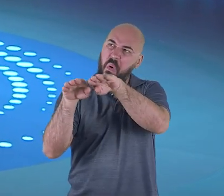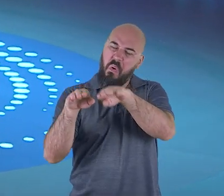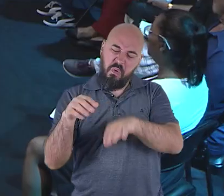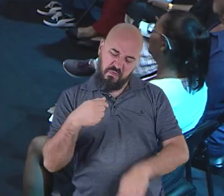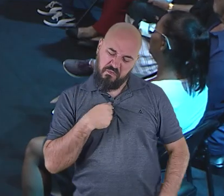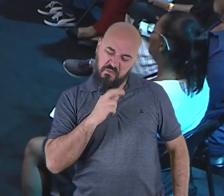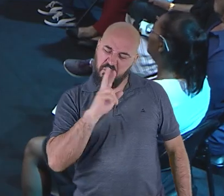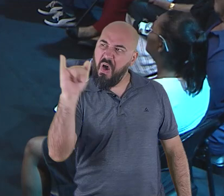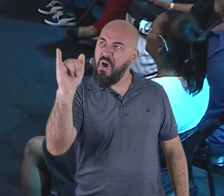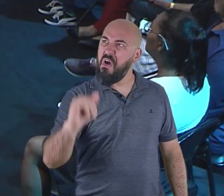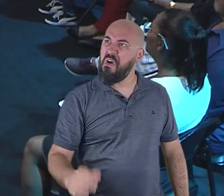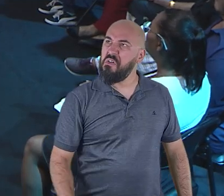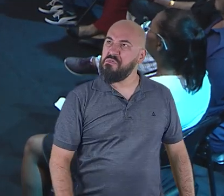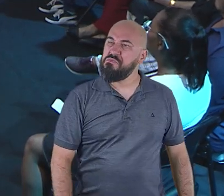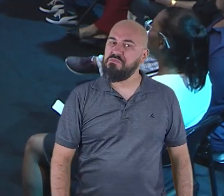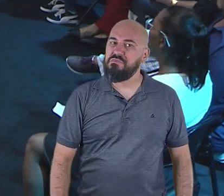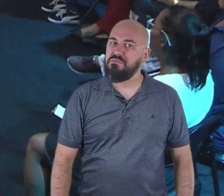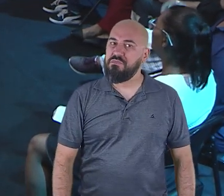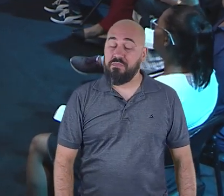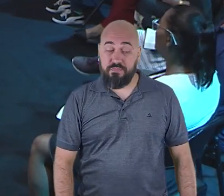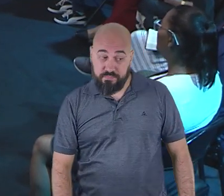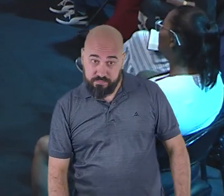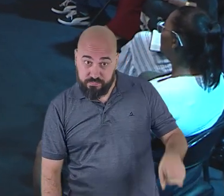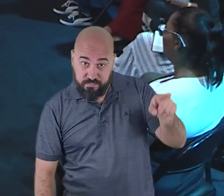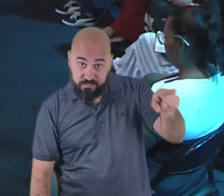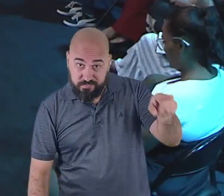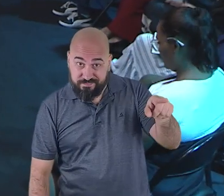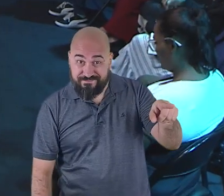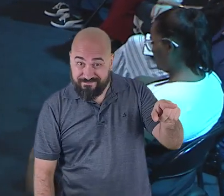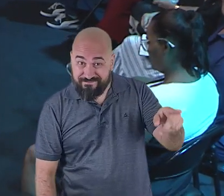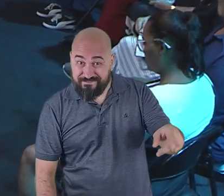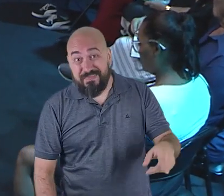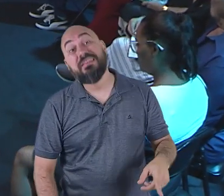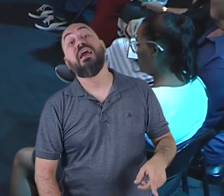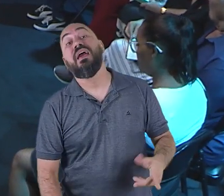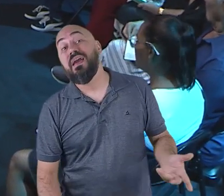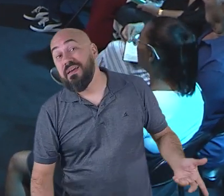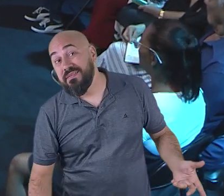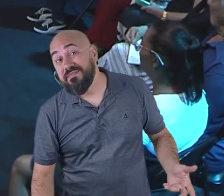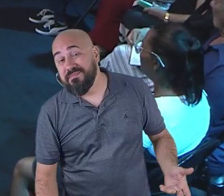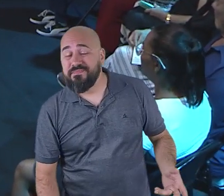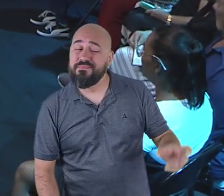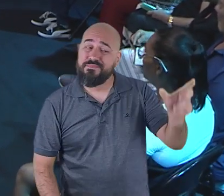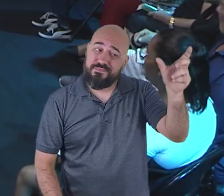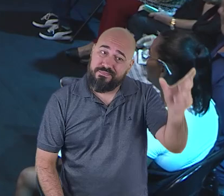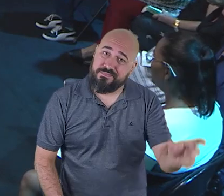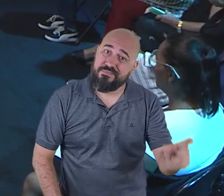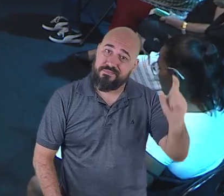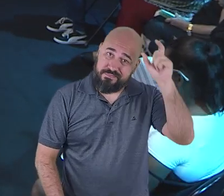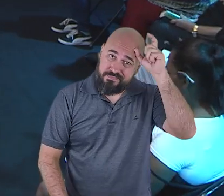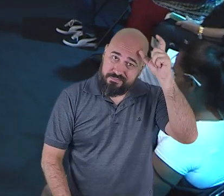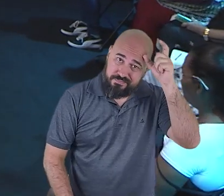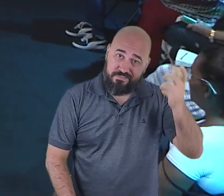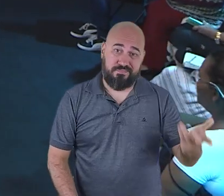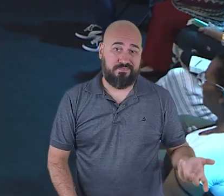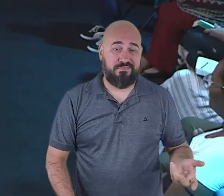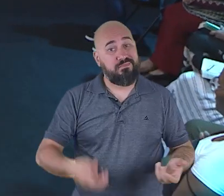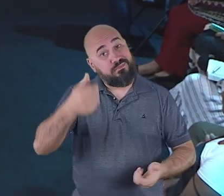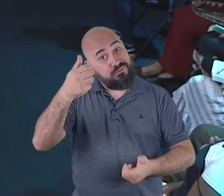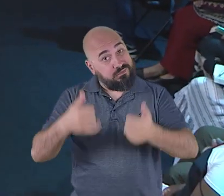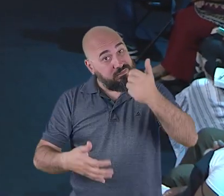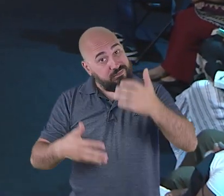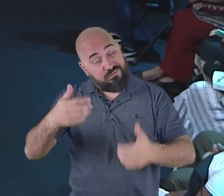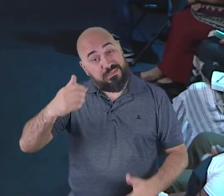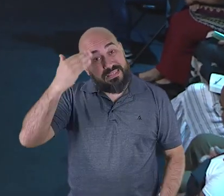egoísmo foi a origem do seu pecado. O que nos leva a este relato de Isaías